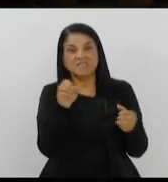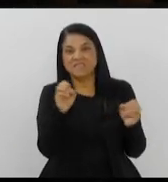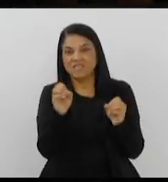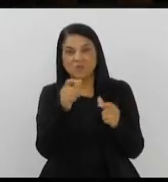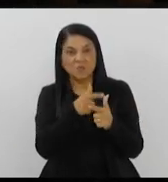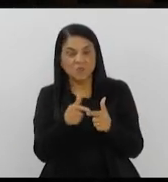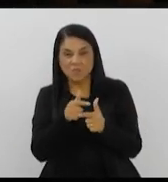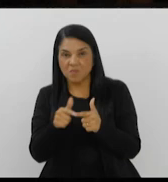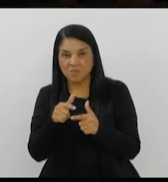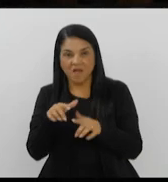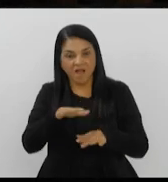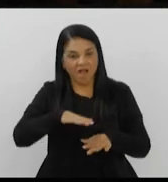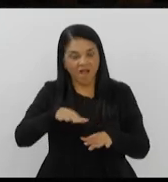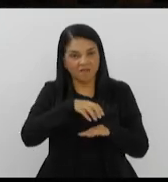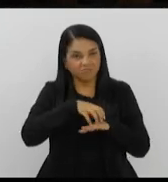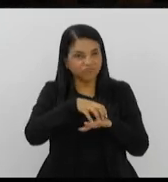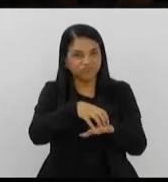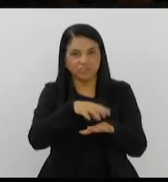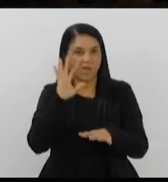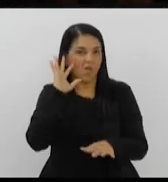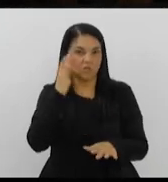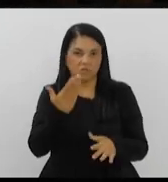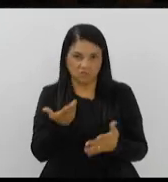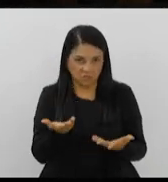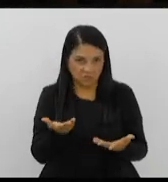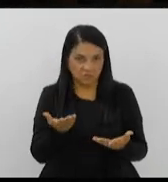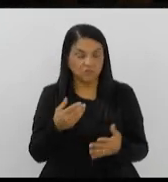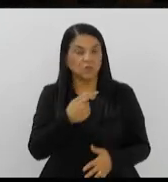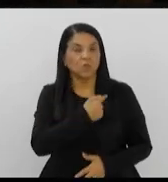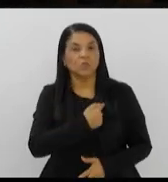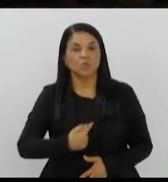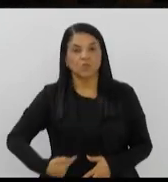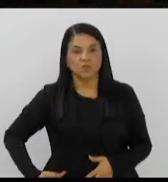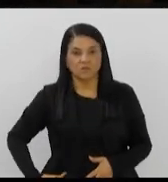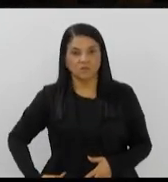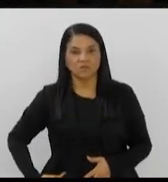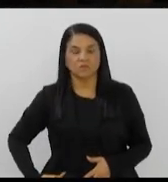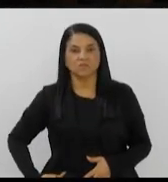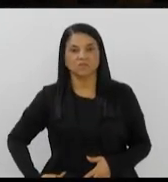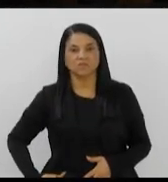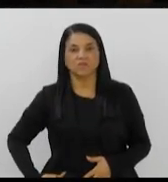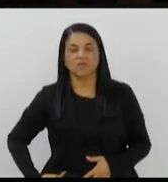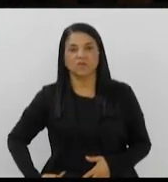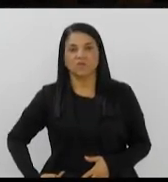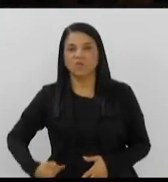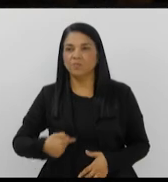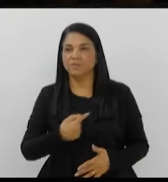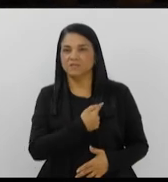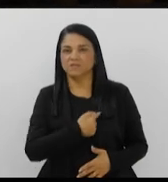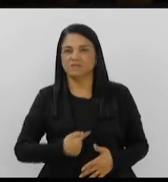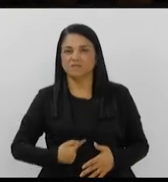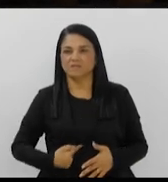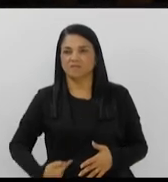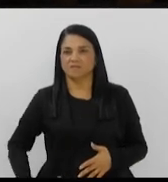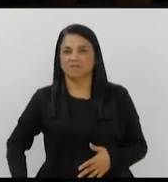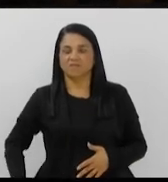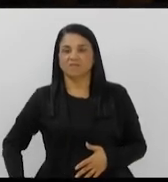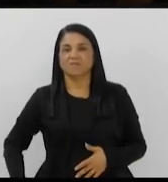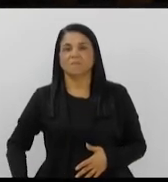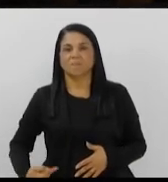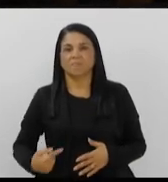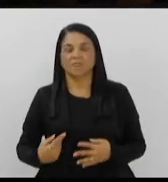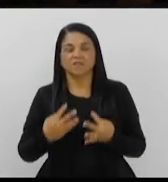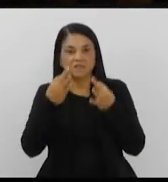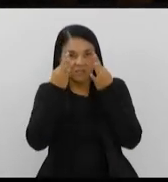Estado do Rio de Janeiro tem sido resolvido. E o governador é cúmplice dessa atrapalhada que agora